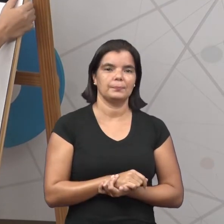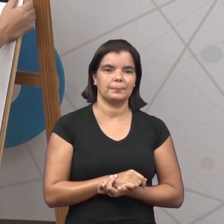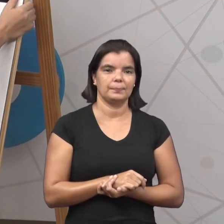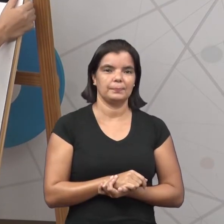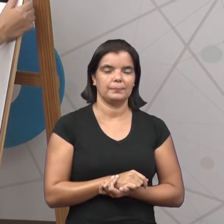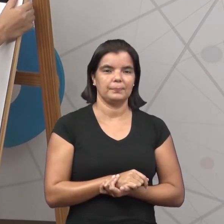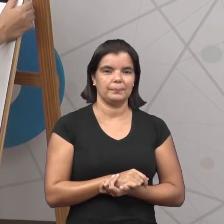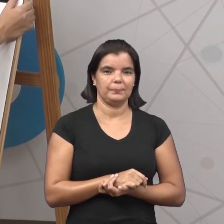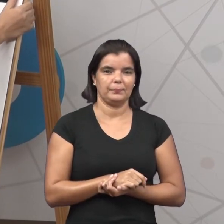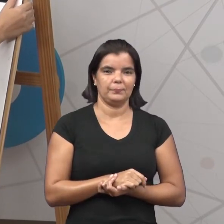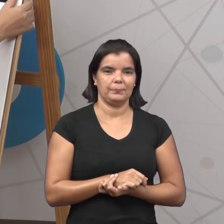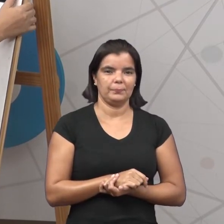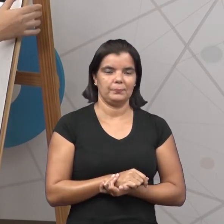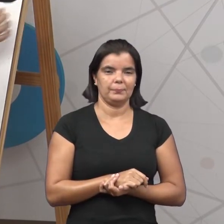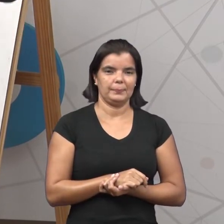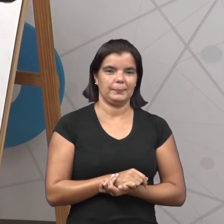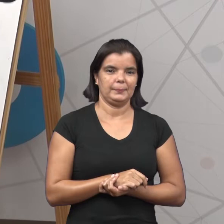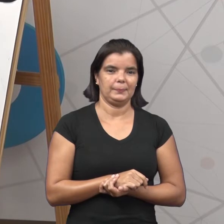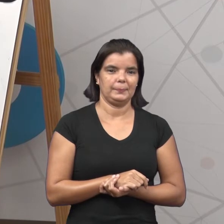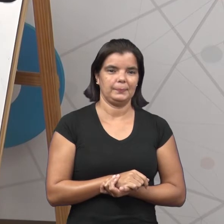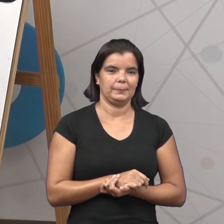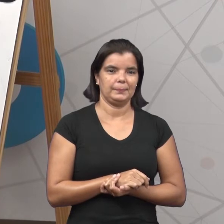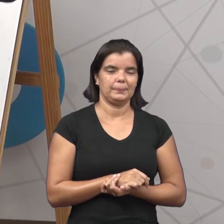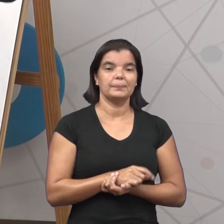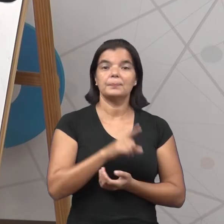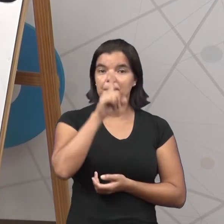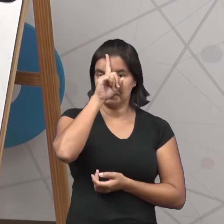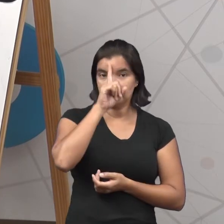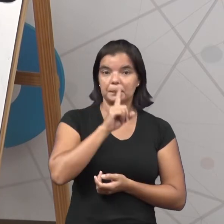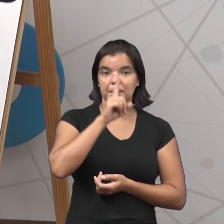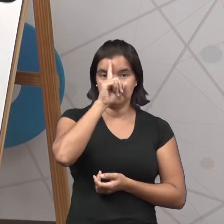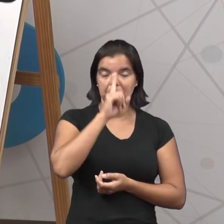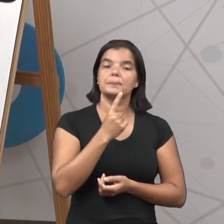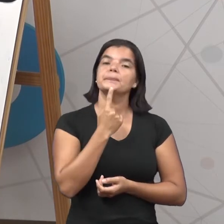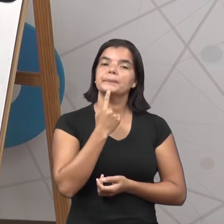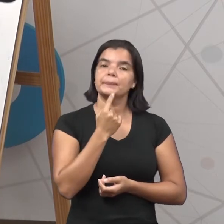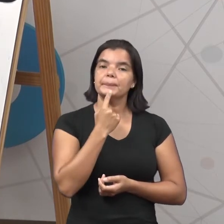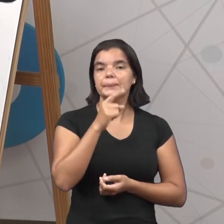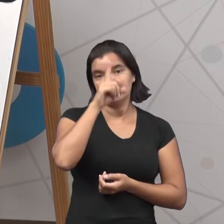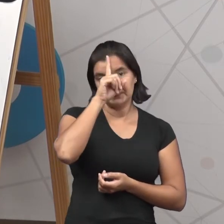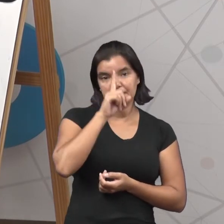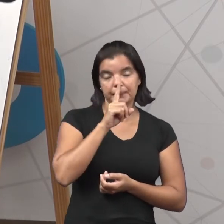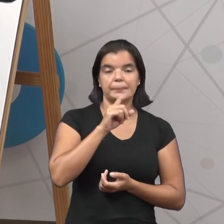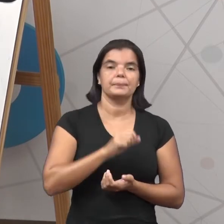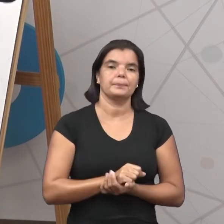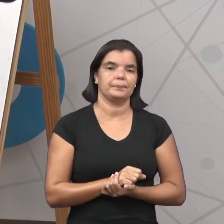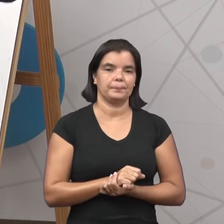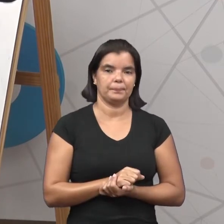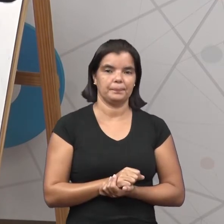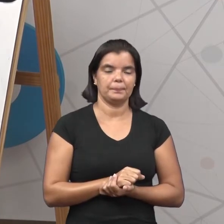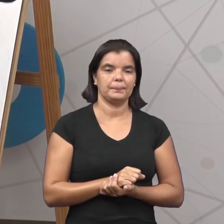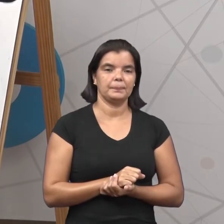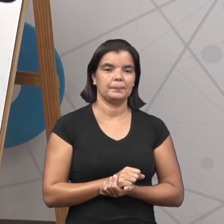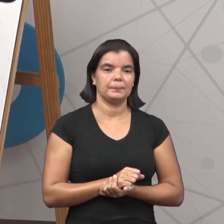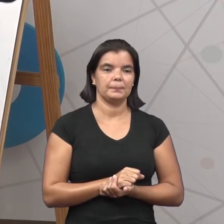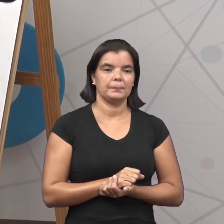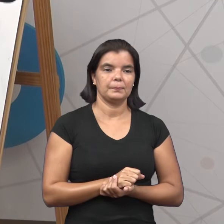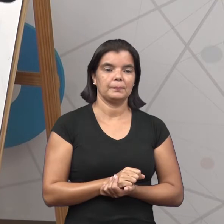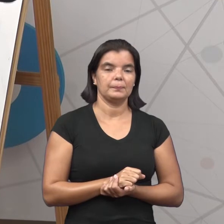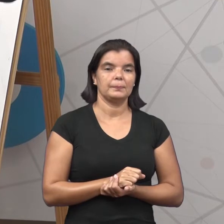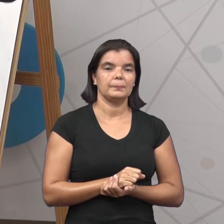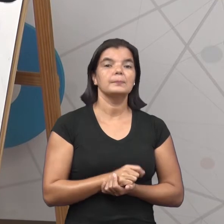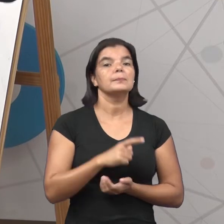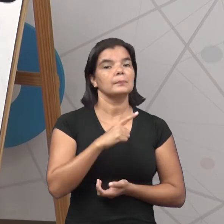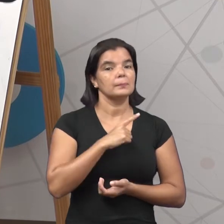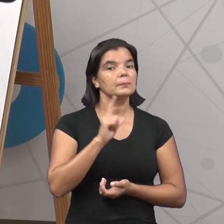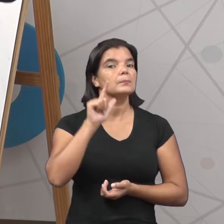sudeste. Dessa região aqui amarelinha. Vermelho, sudeste, ok? E Muriçoca é aqui no sul. Então, vamos lá.